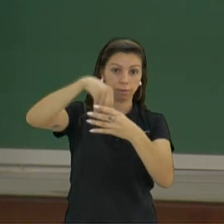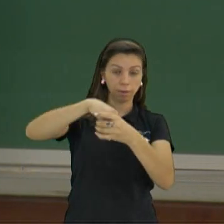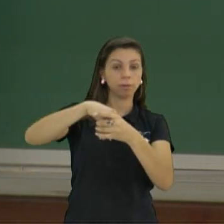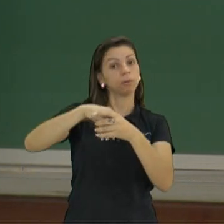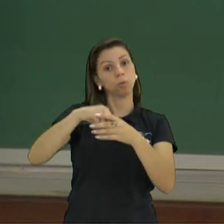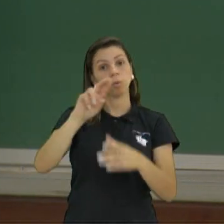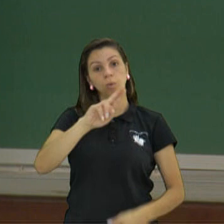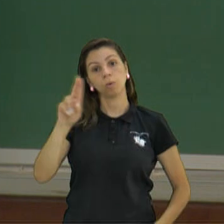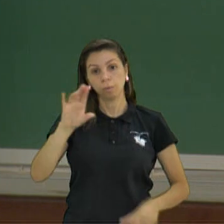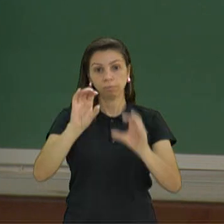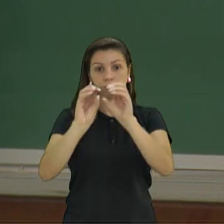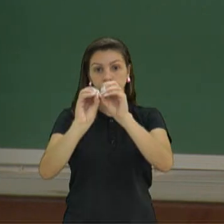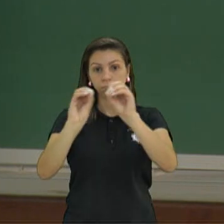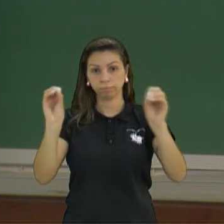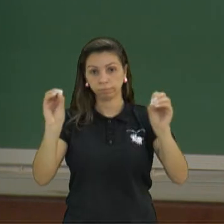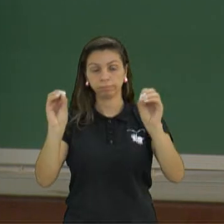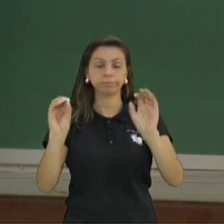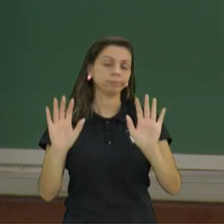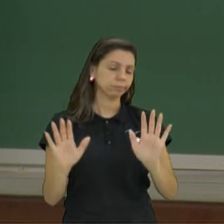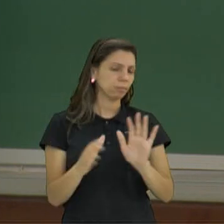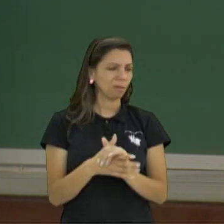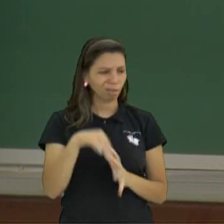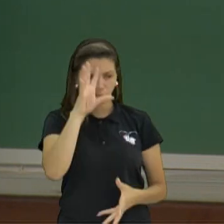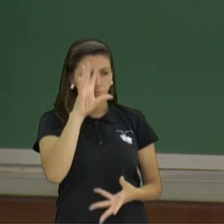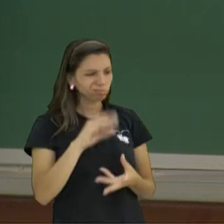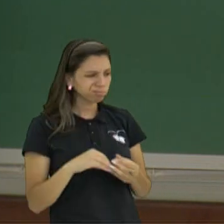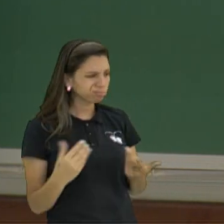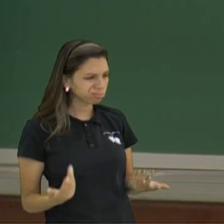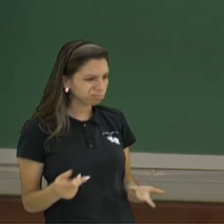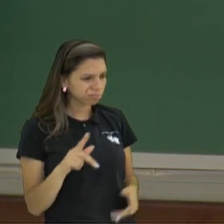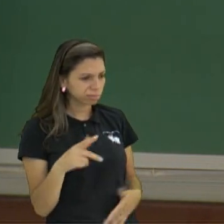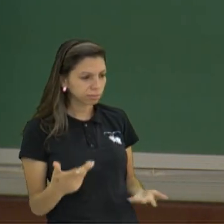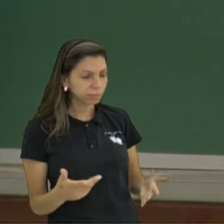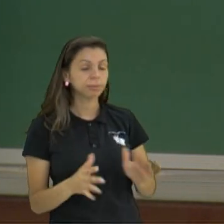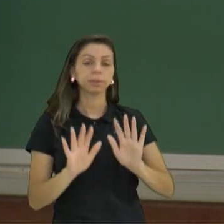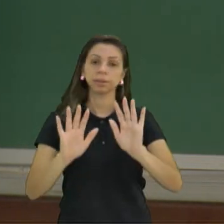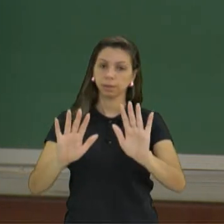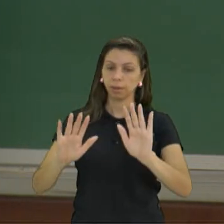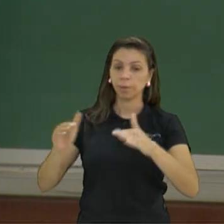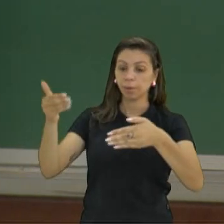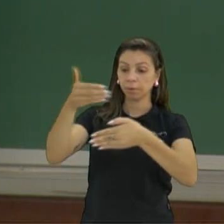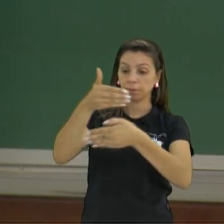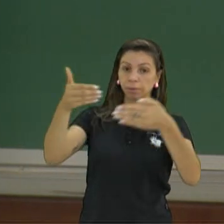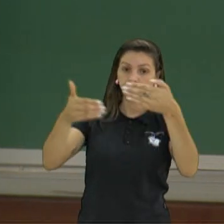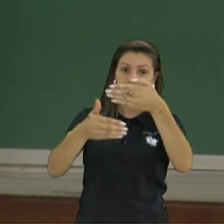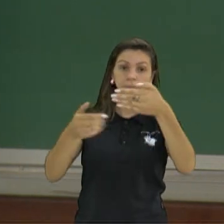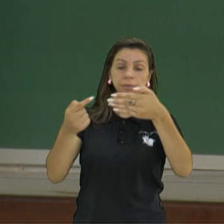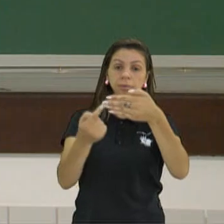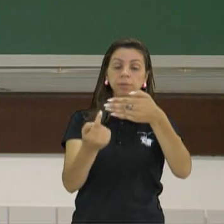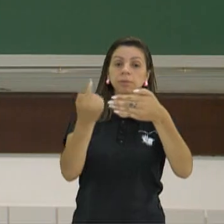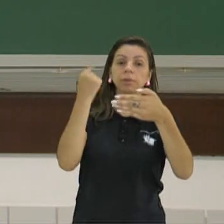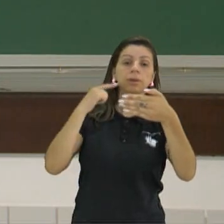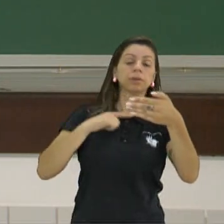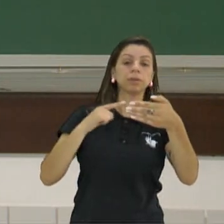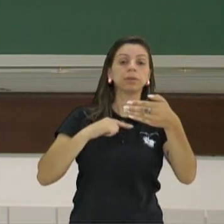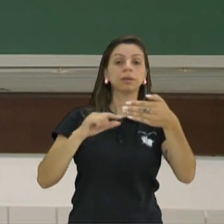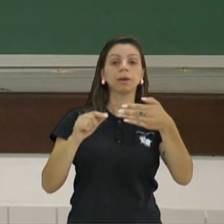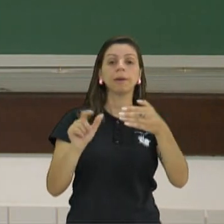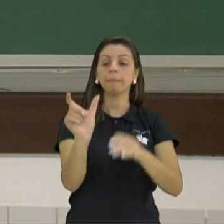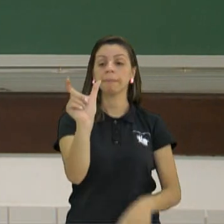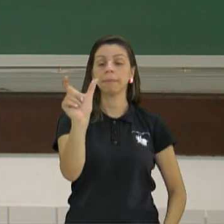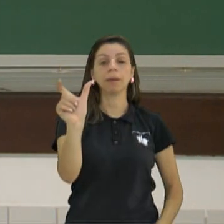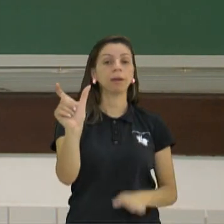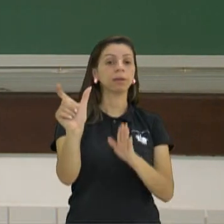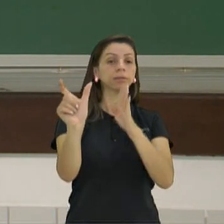de oração. Não entendi, professora. Olha só. No slide anterior, nós tínhamos silêncio. Aqui